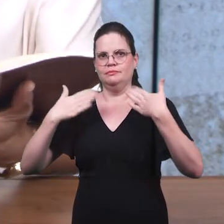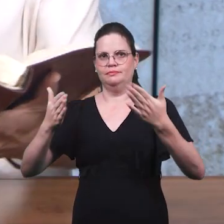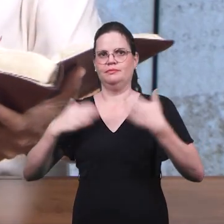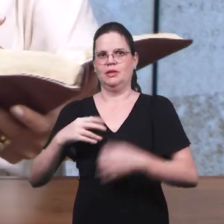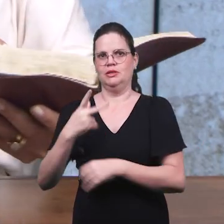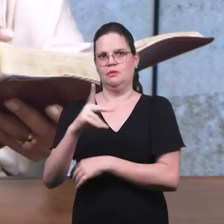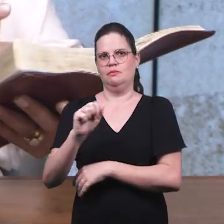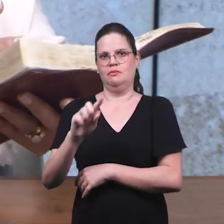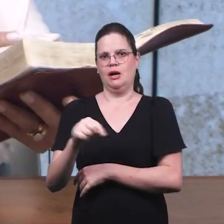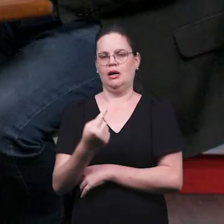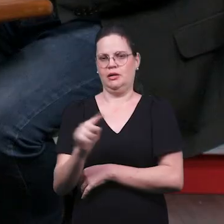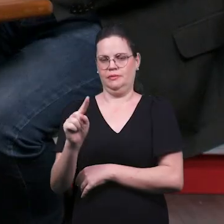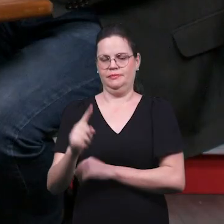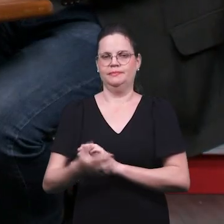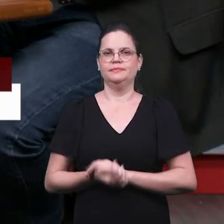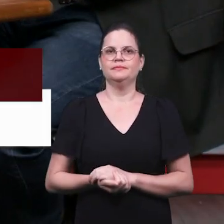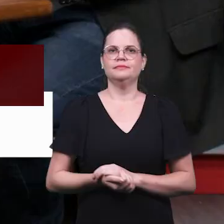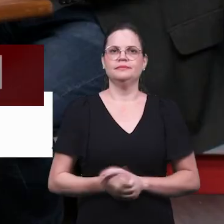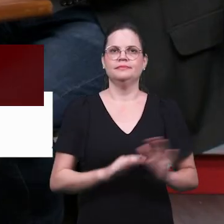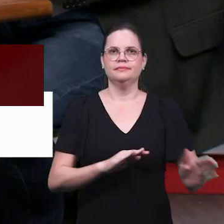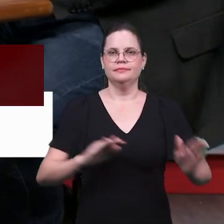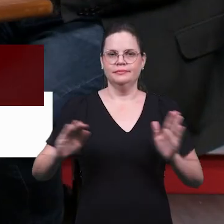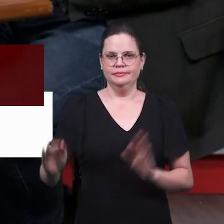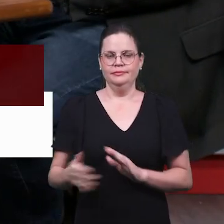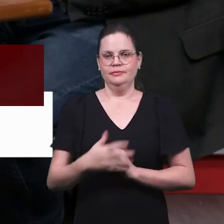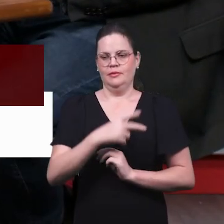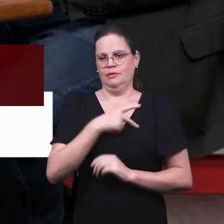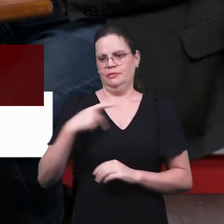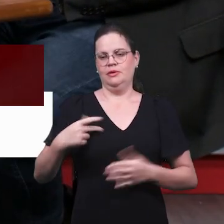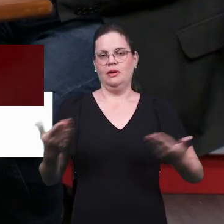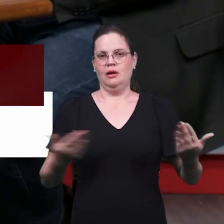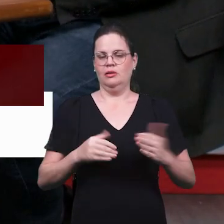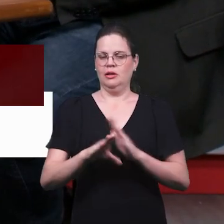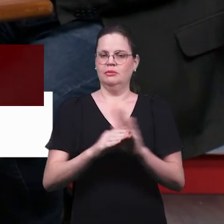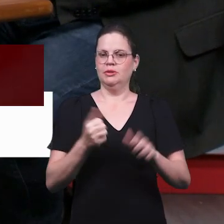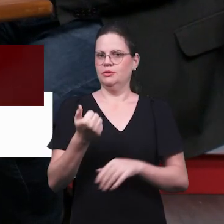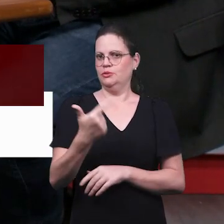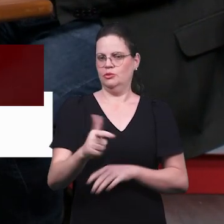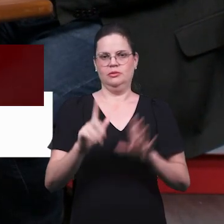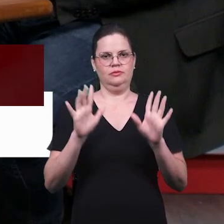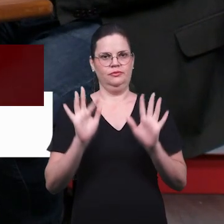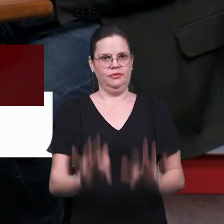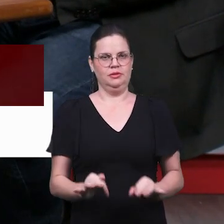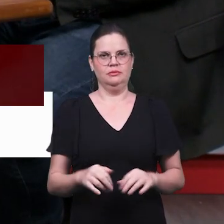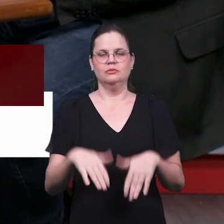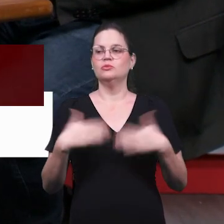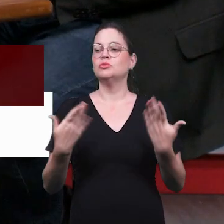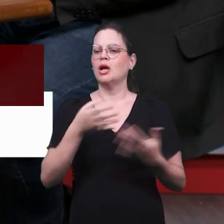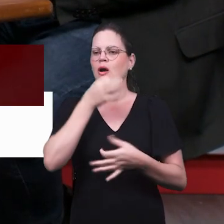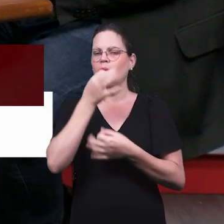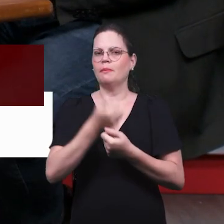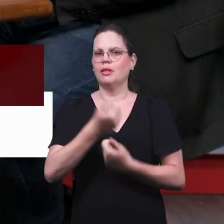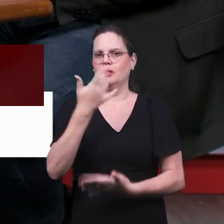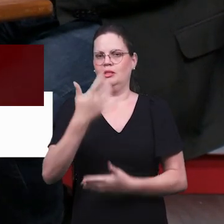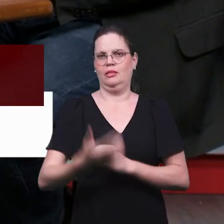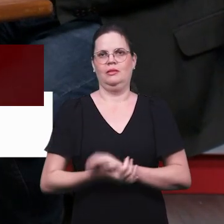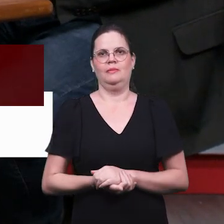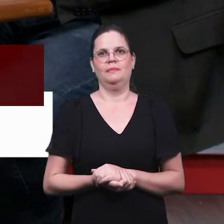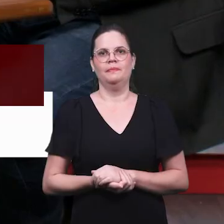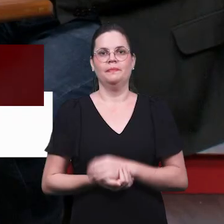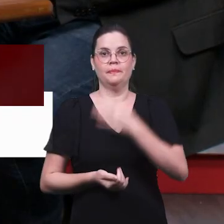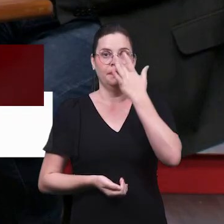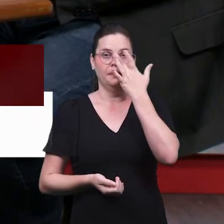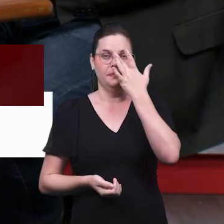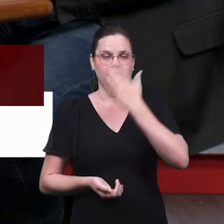Parã. Então, pastor, assim nós encerramos a leitura do capítulo 12. Qual comentário que você pode fazer para nós aqui? No